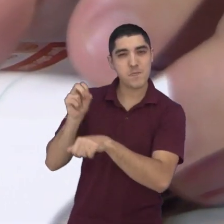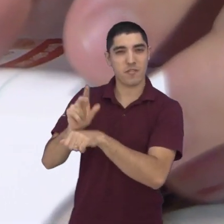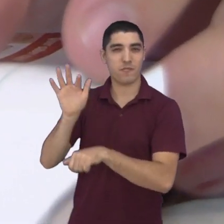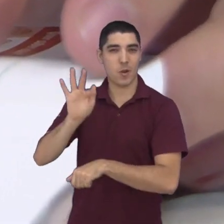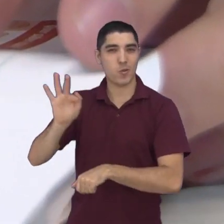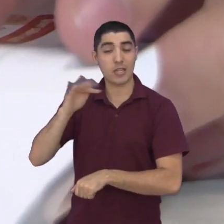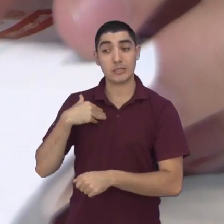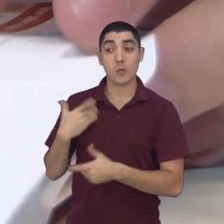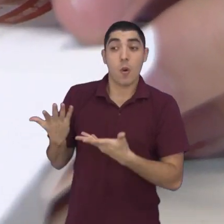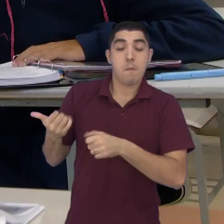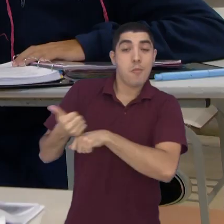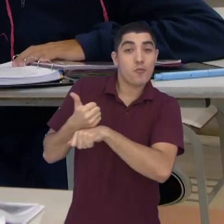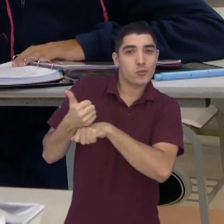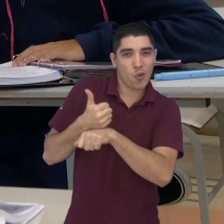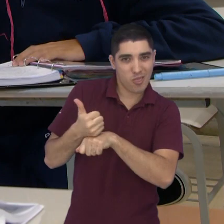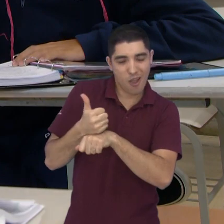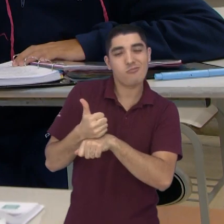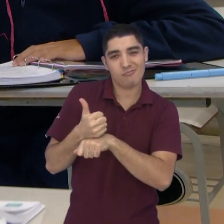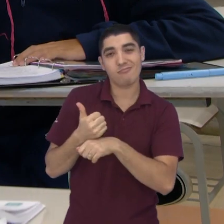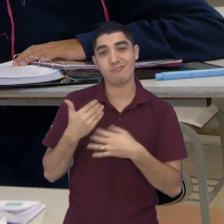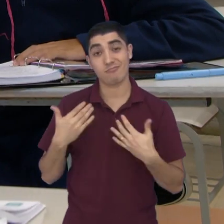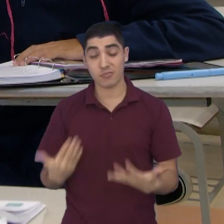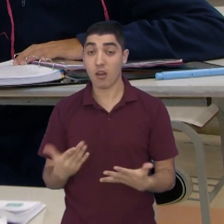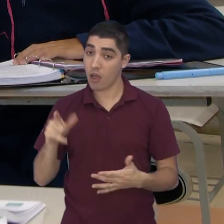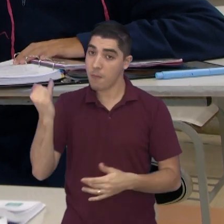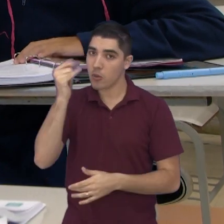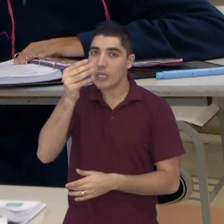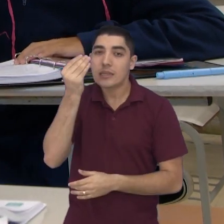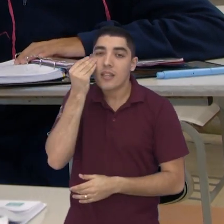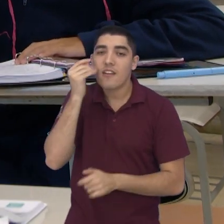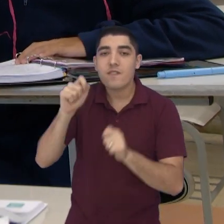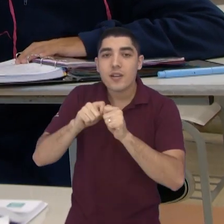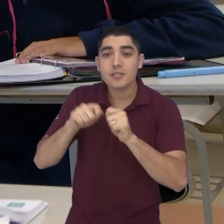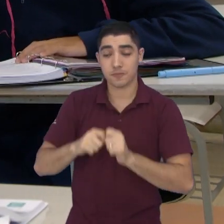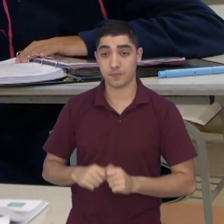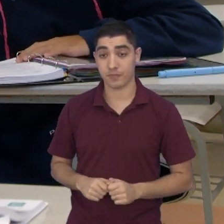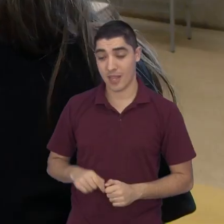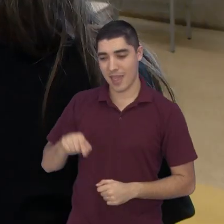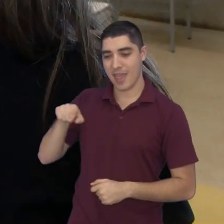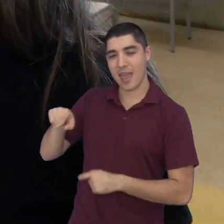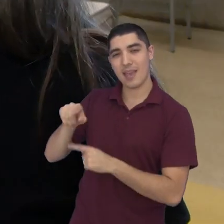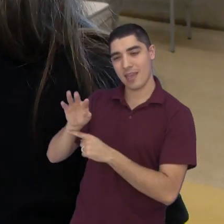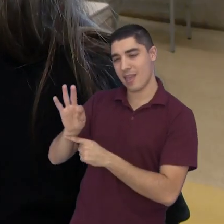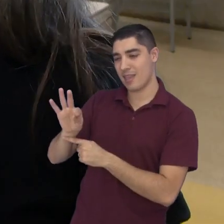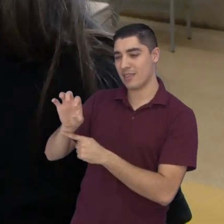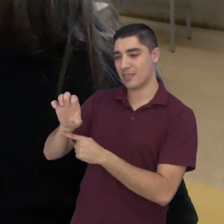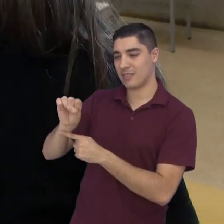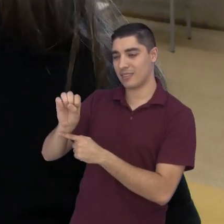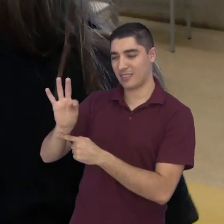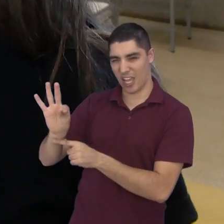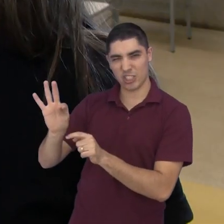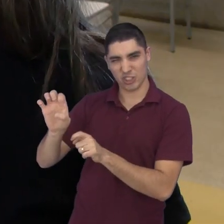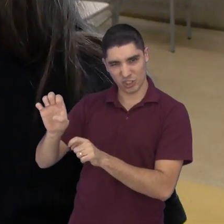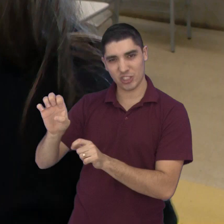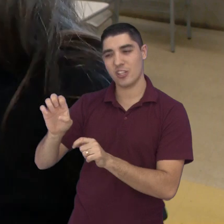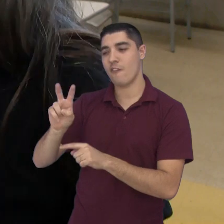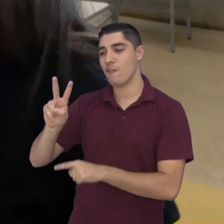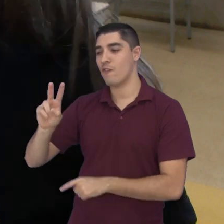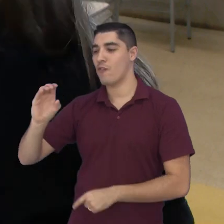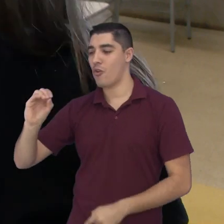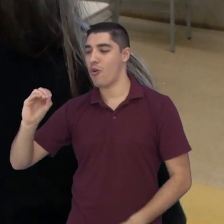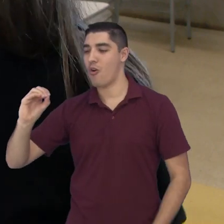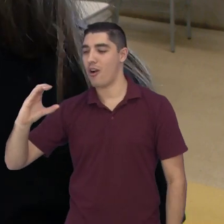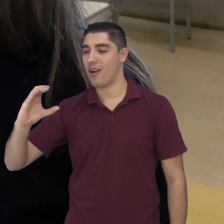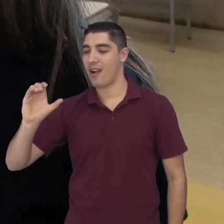certeza da decisão certa mas pode ser um caminho para orientar o estudante teste vocacional ele é uma ferramenta que